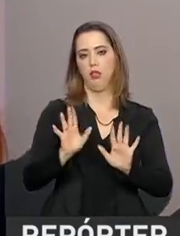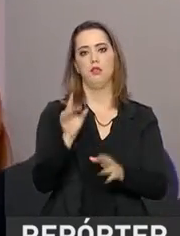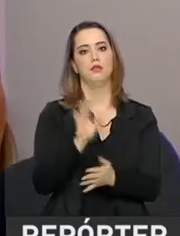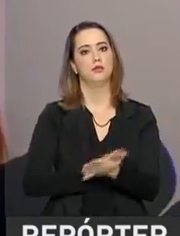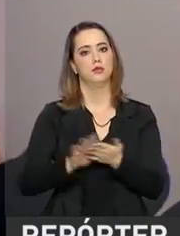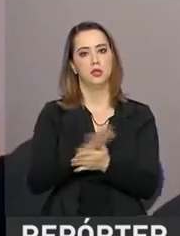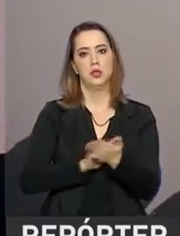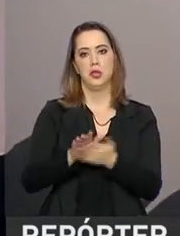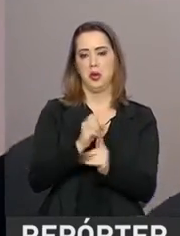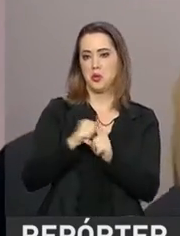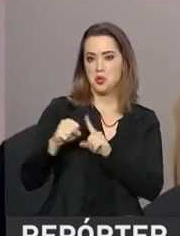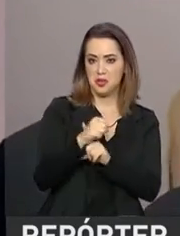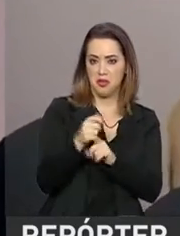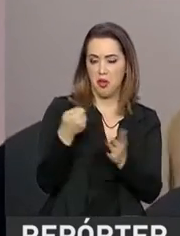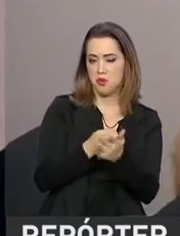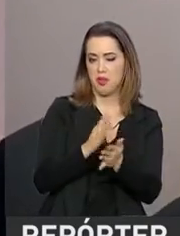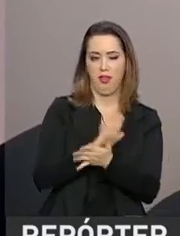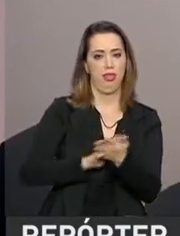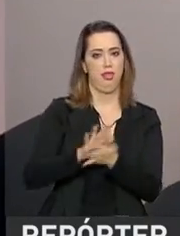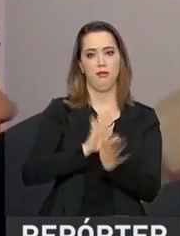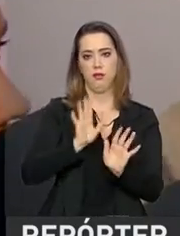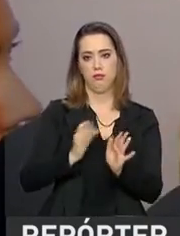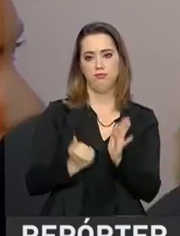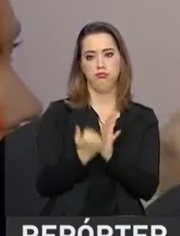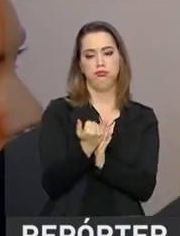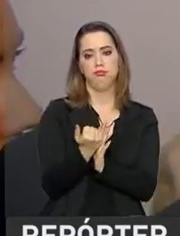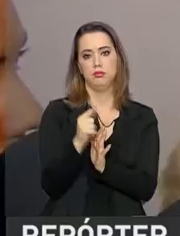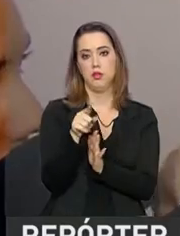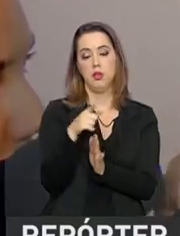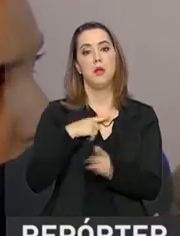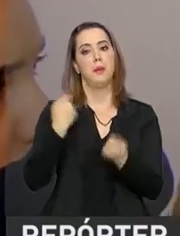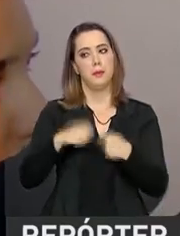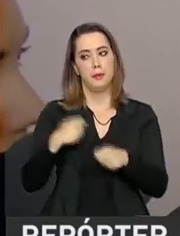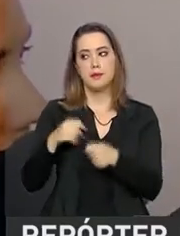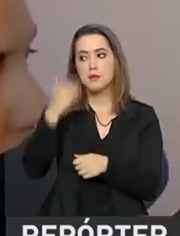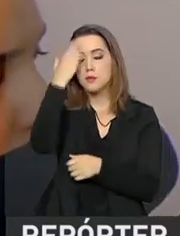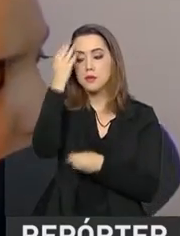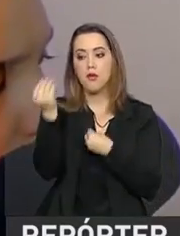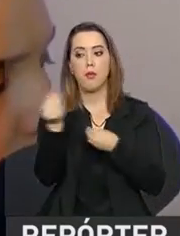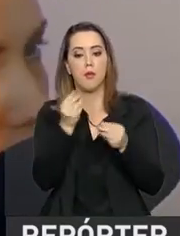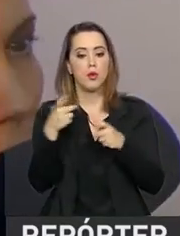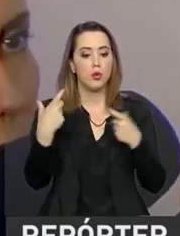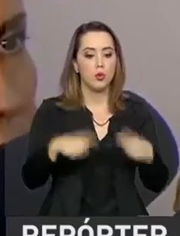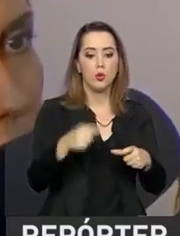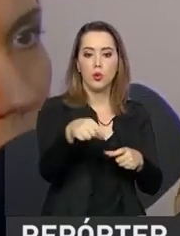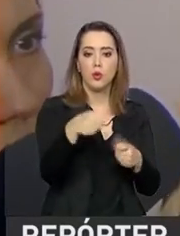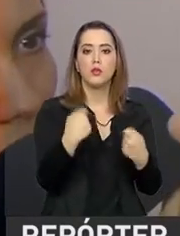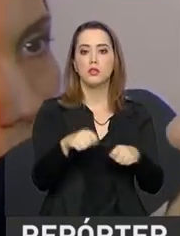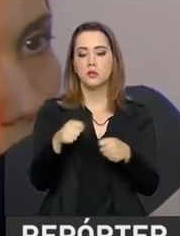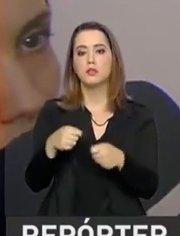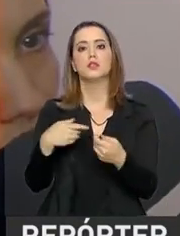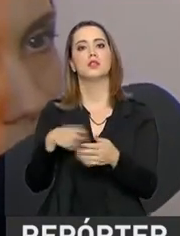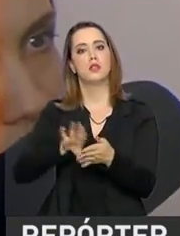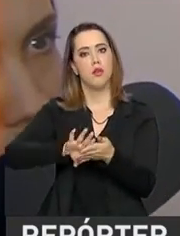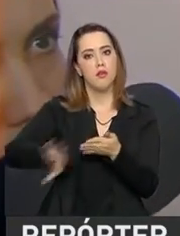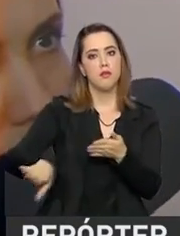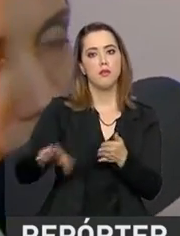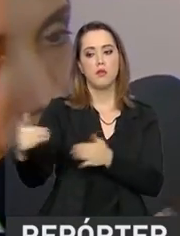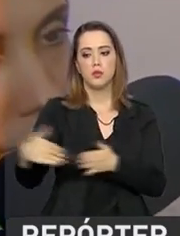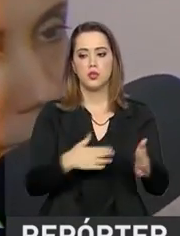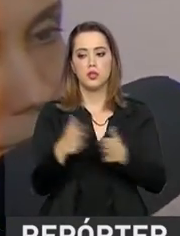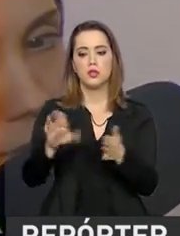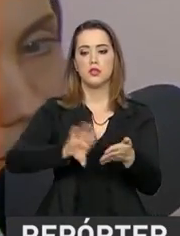cobrar mais nada da sociedade essa diferença nós vamos ter que estar está tirando em algum lugar então vamo tirar das estradas vamos tirar da